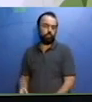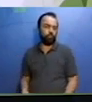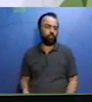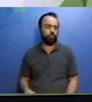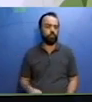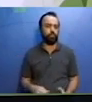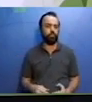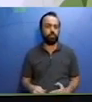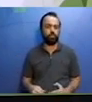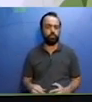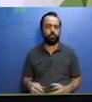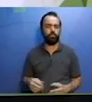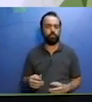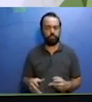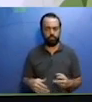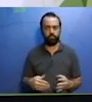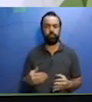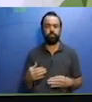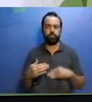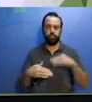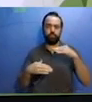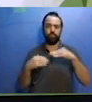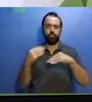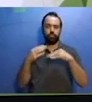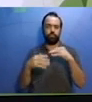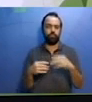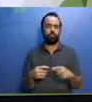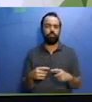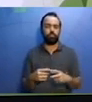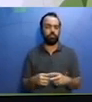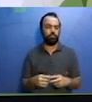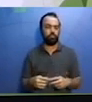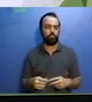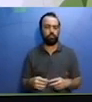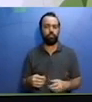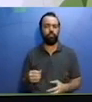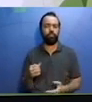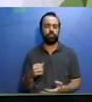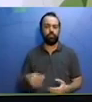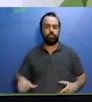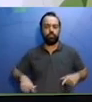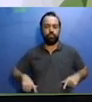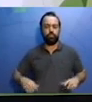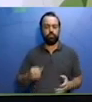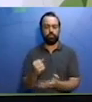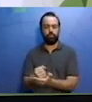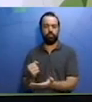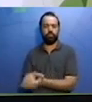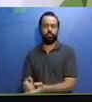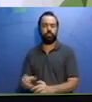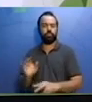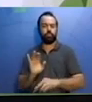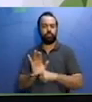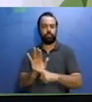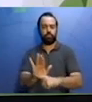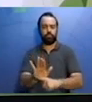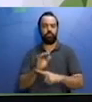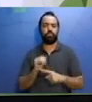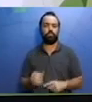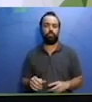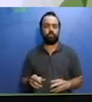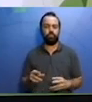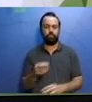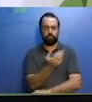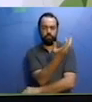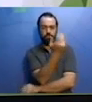quantidade maior de material a ser reciclado, provavelmente gera novos empregos. A gente ajuda a preservação do